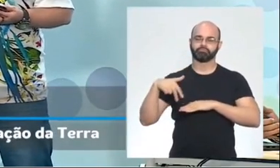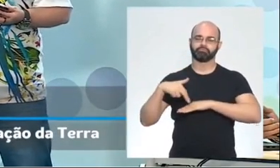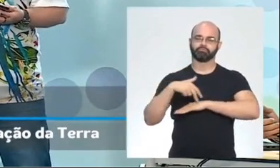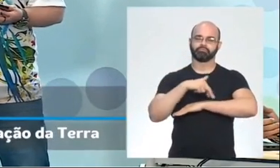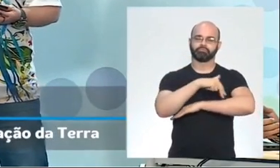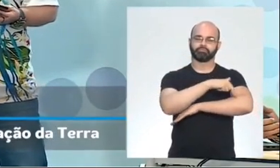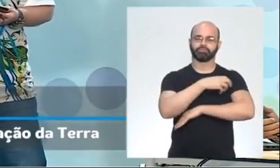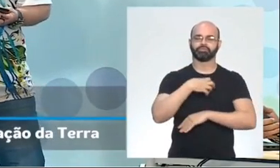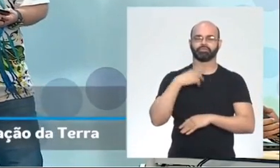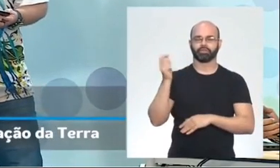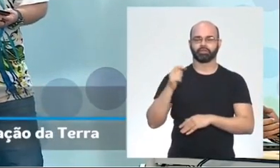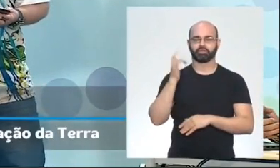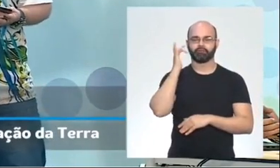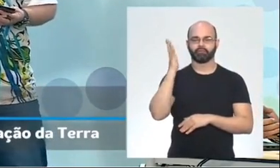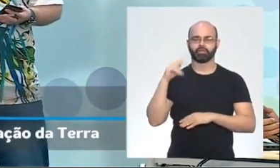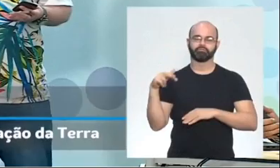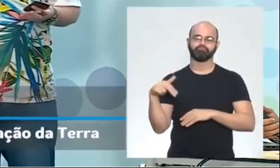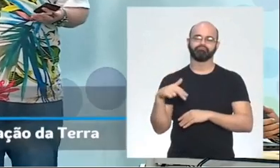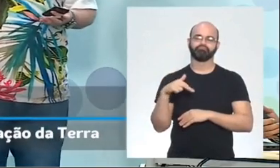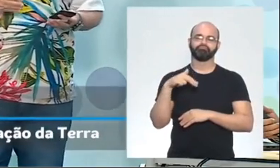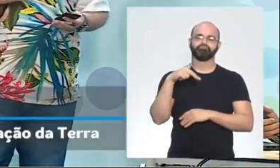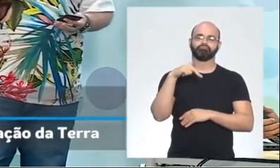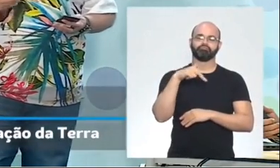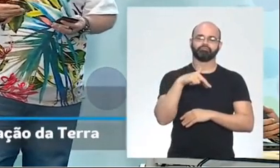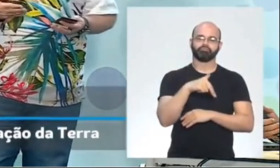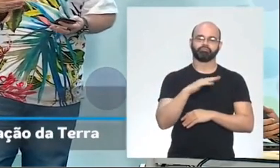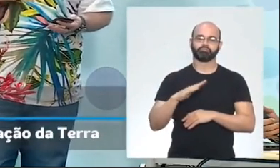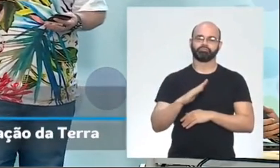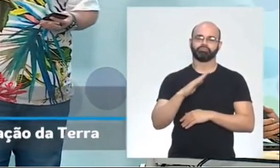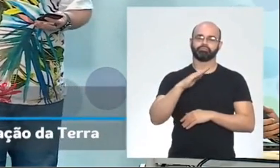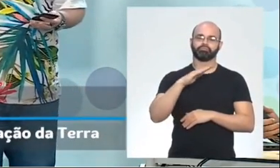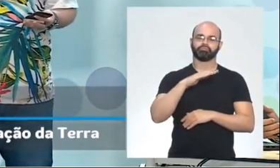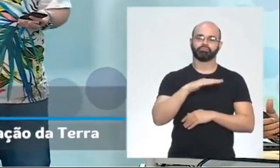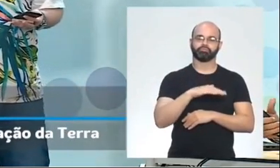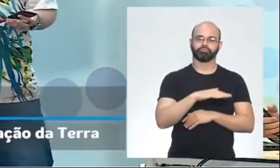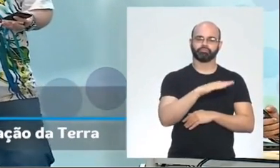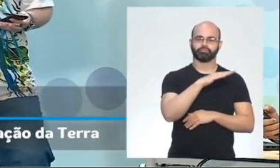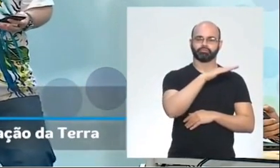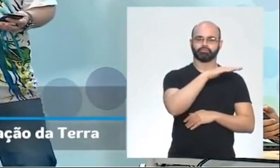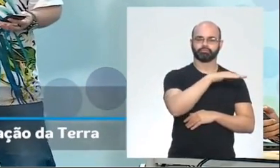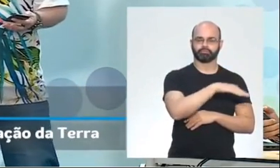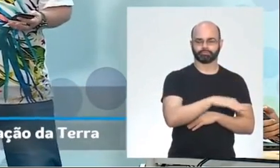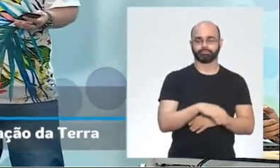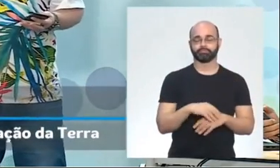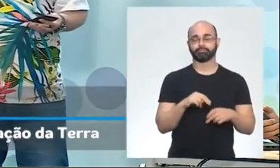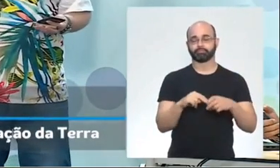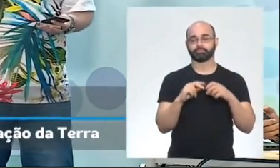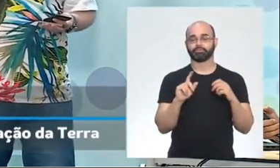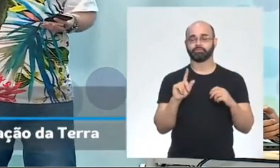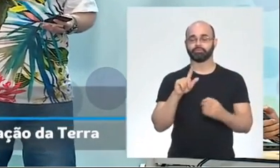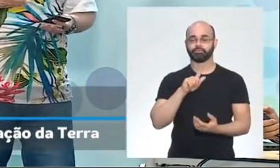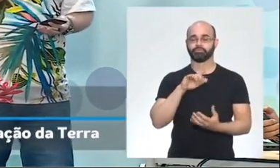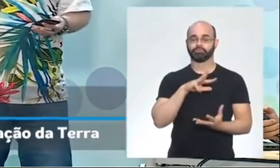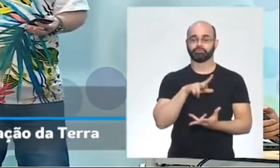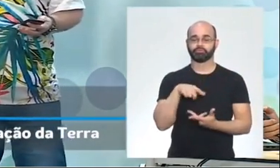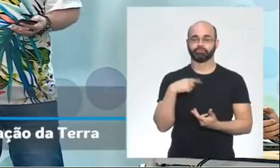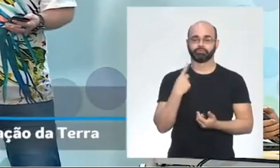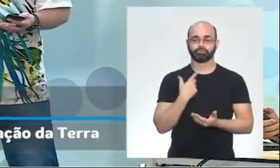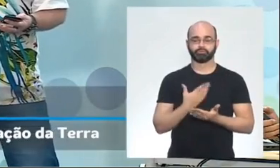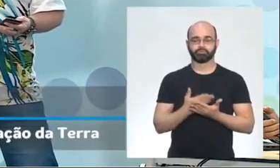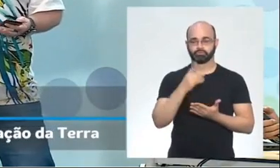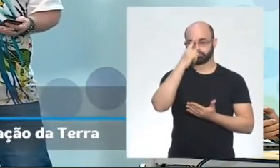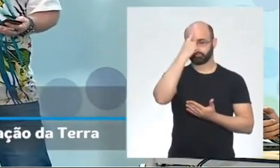facilidade. Por isso a importância, né, de nós estudarmos em geografia a questão do